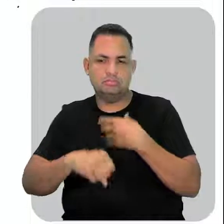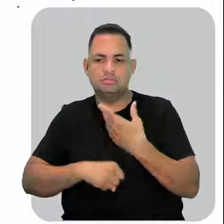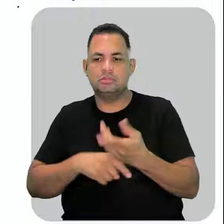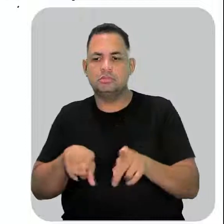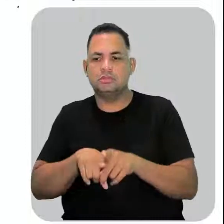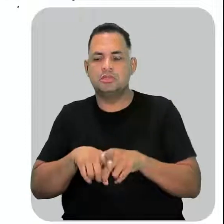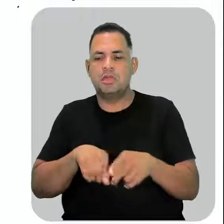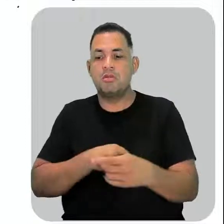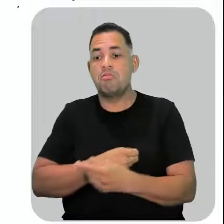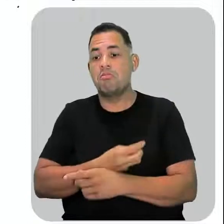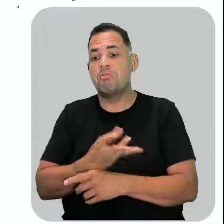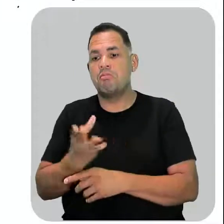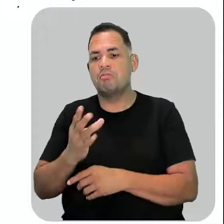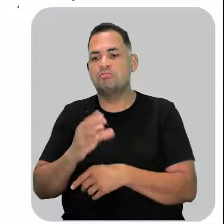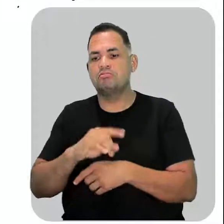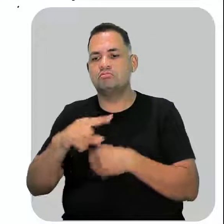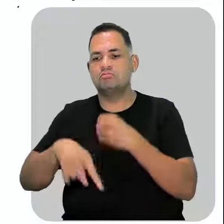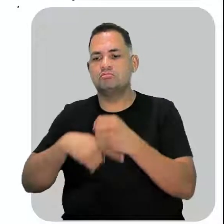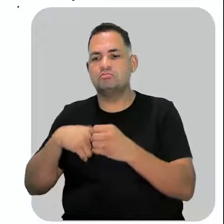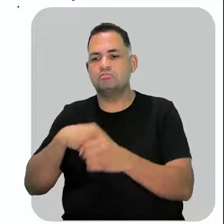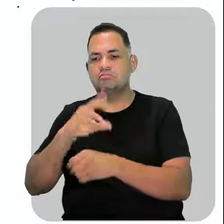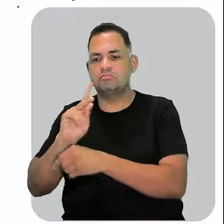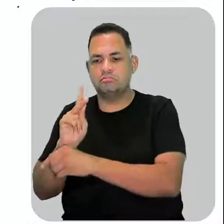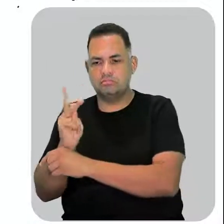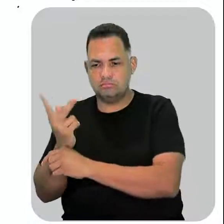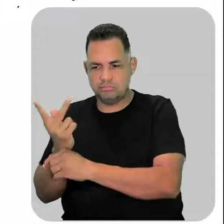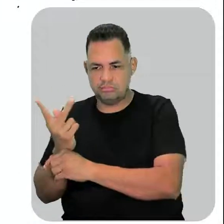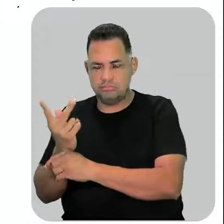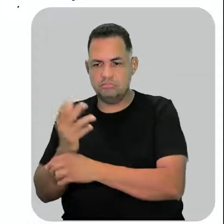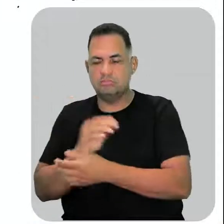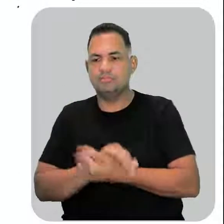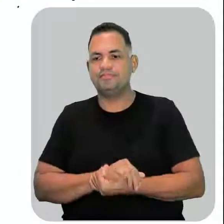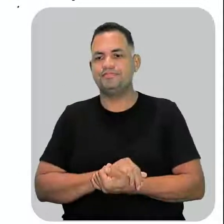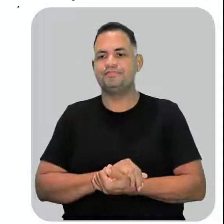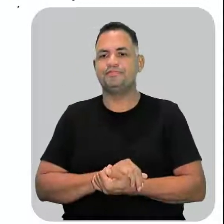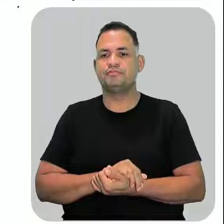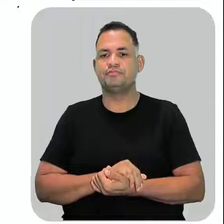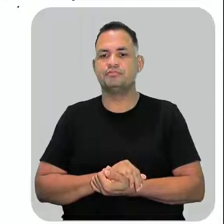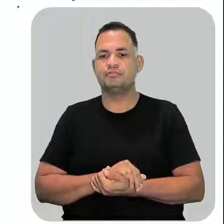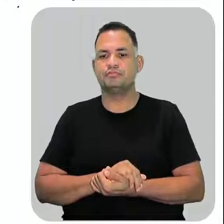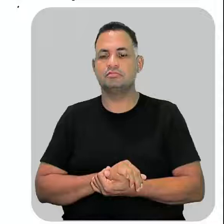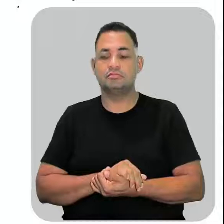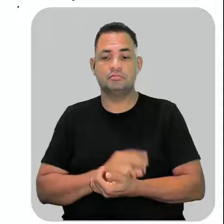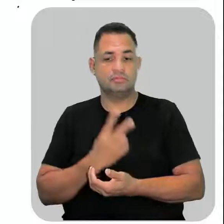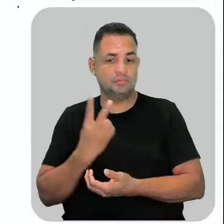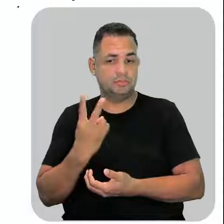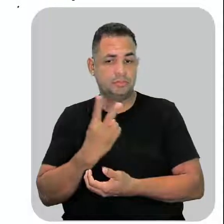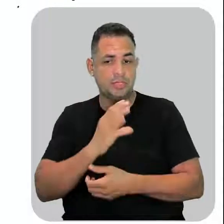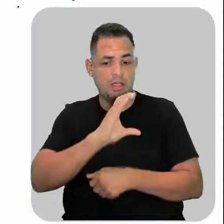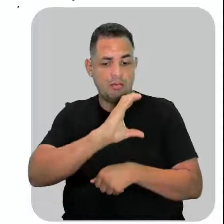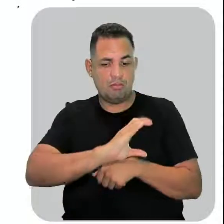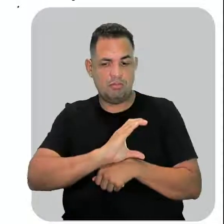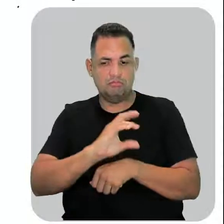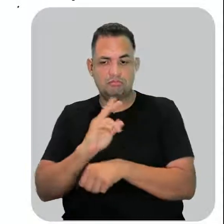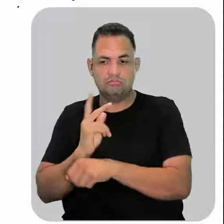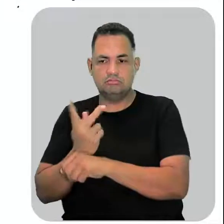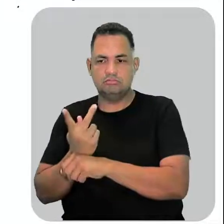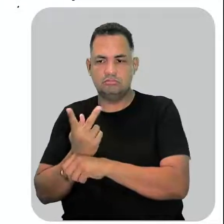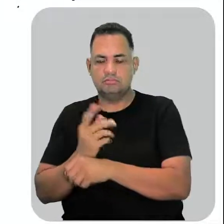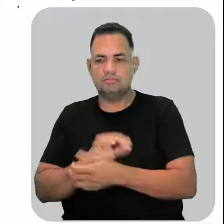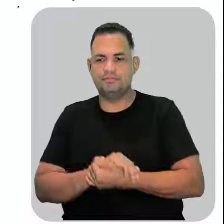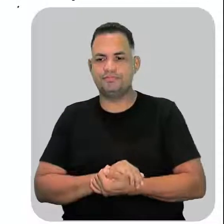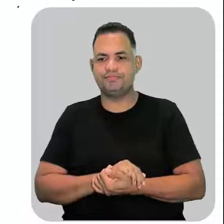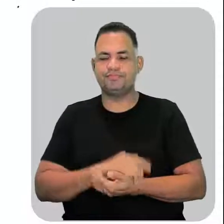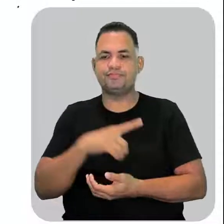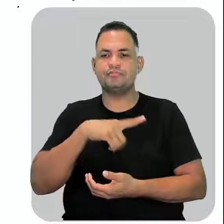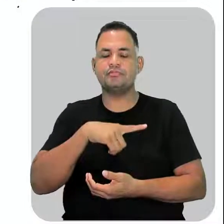quantos átomos de hidrogênio também tem. Já que é um hidrocarboneto, só tem um carbono e hidrogênio. Então, nesse caso, pessoal,